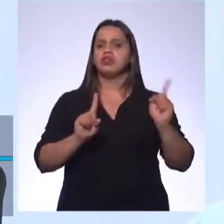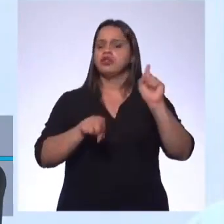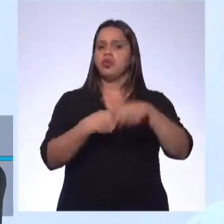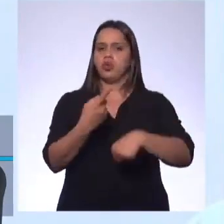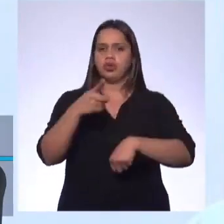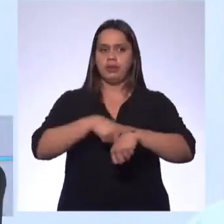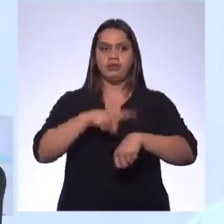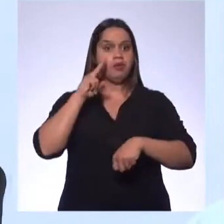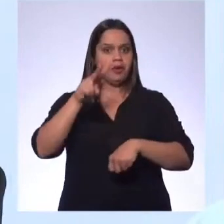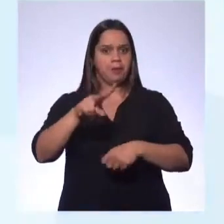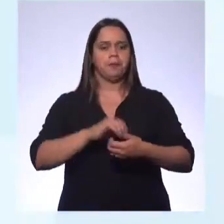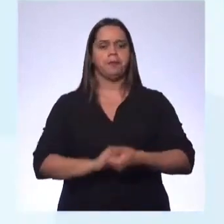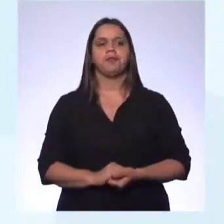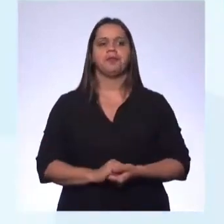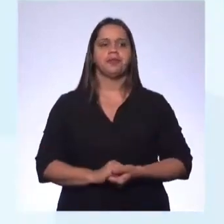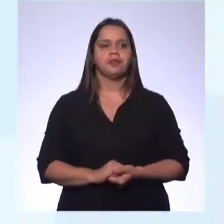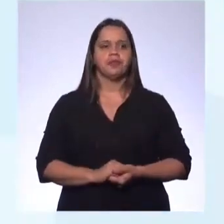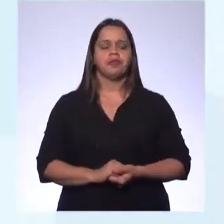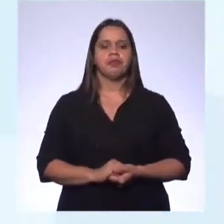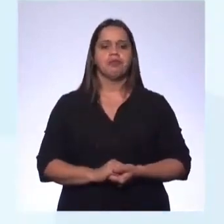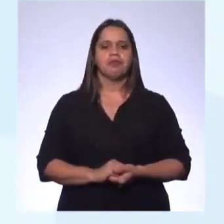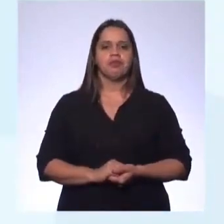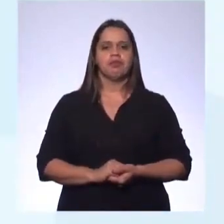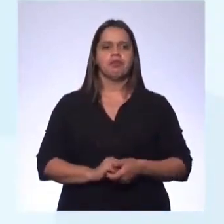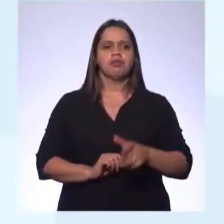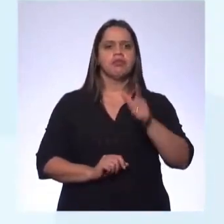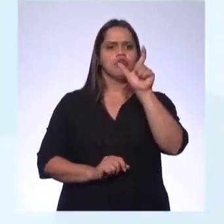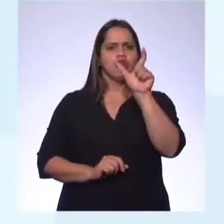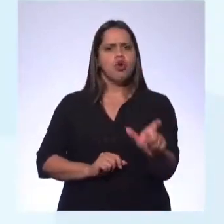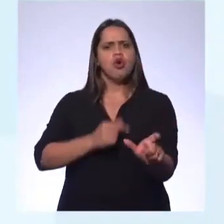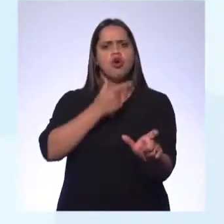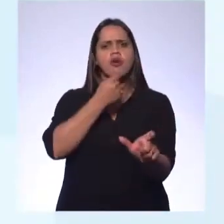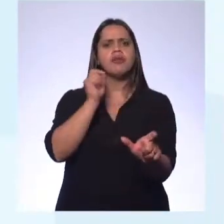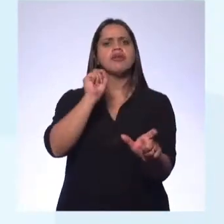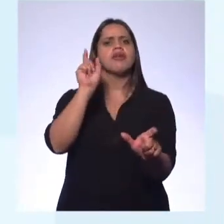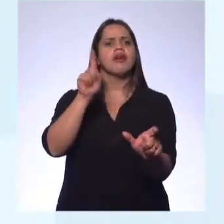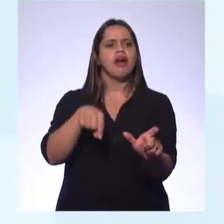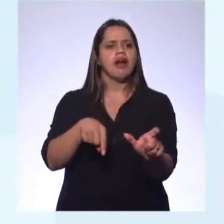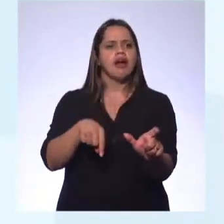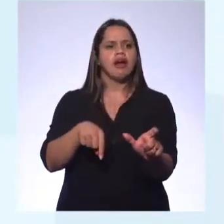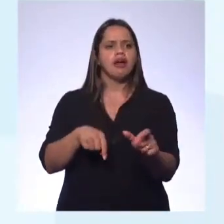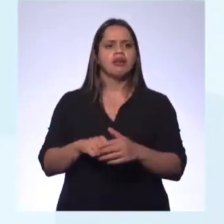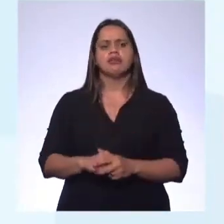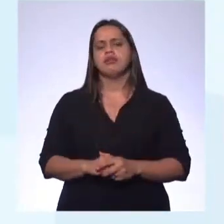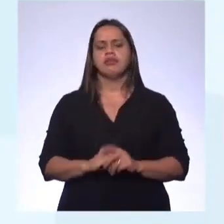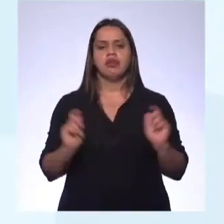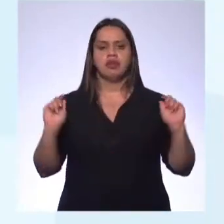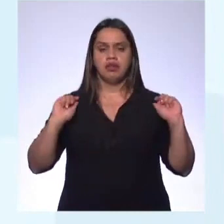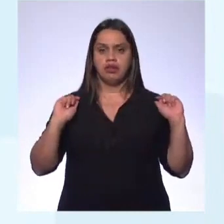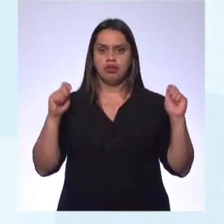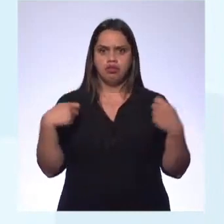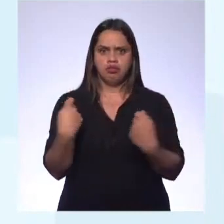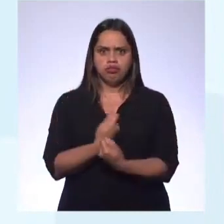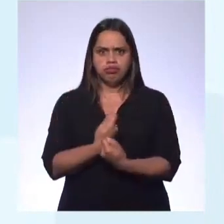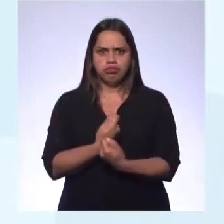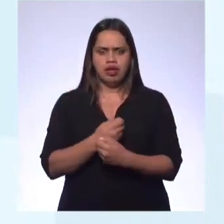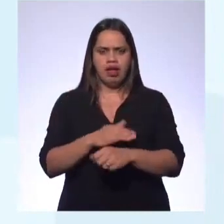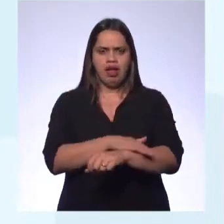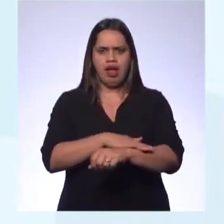tempo aí. Vamos lá. Quem é este homem? Veste pele de